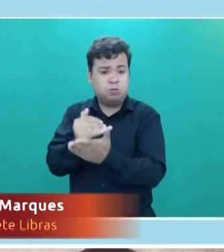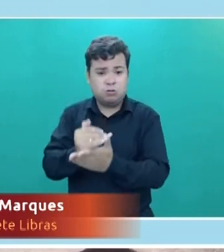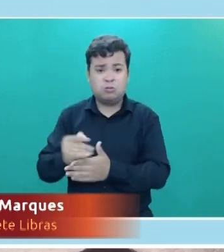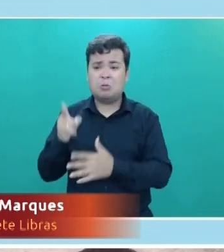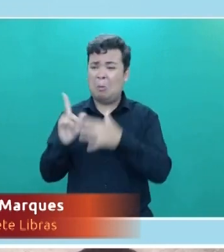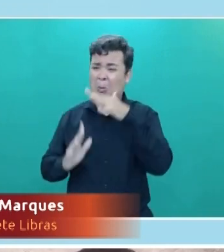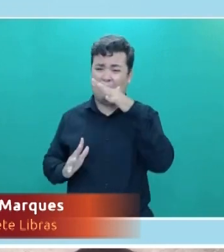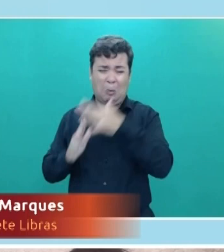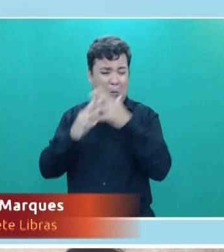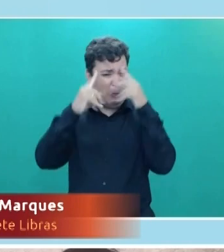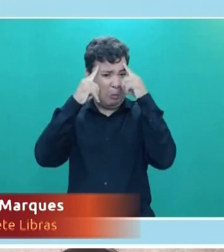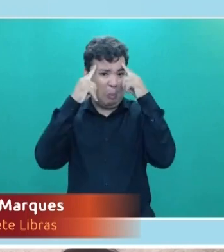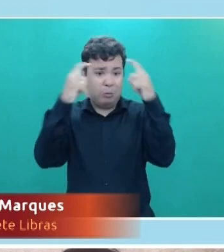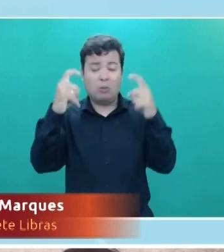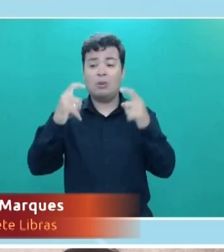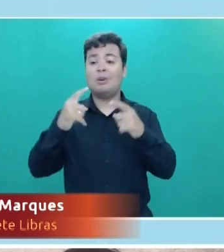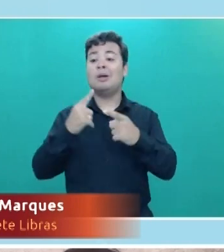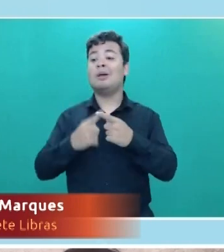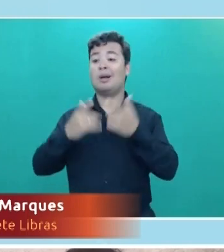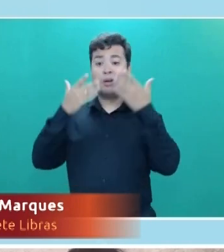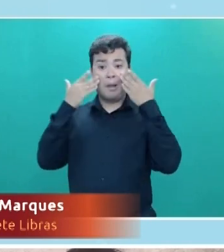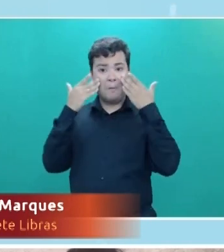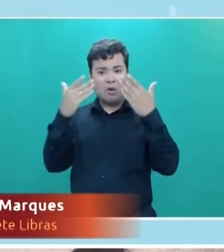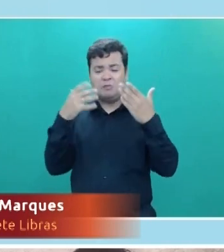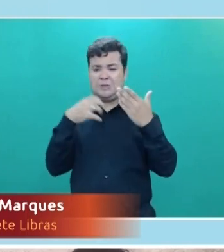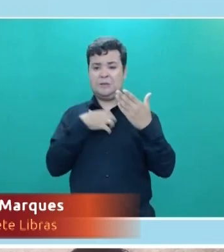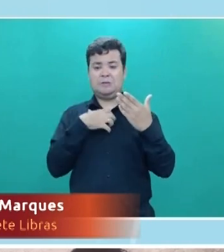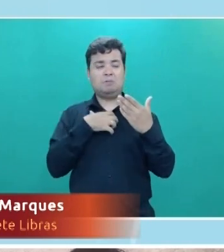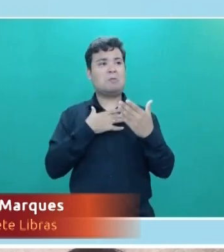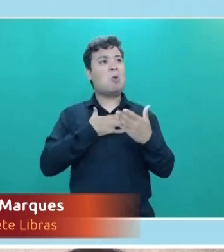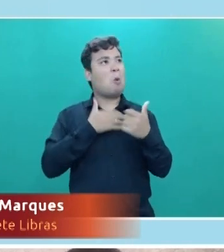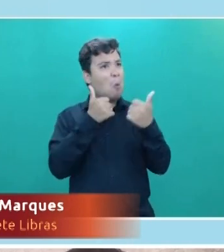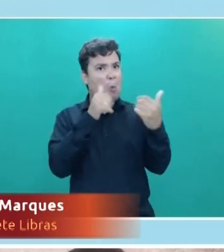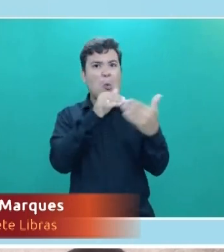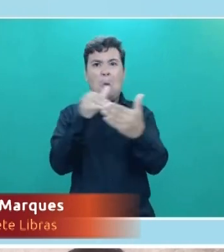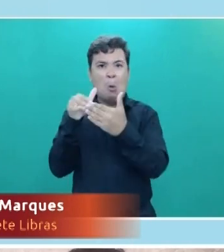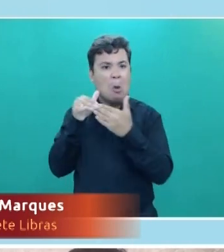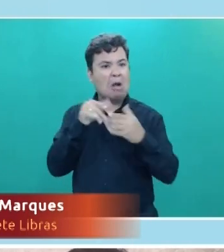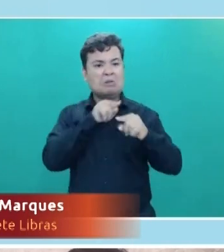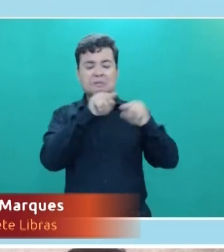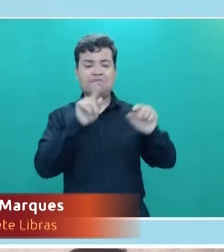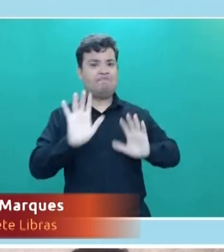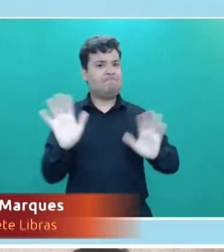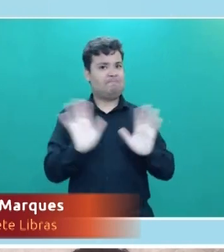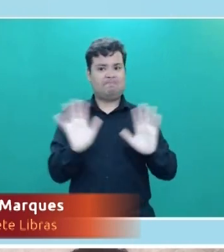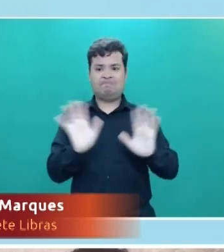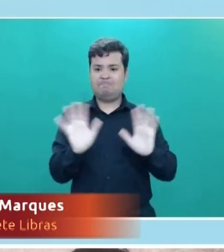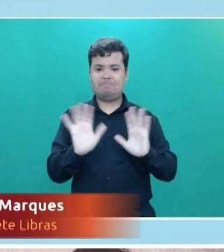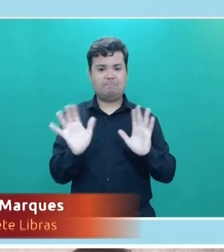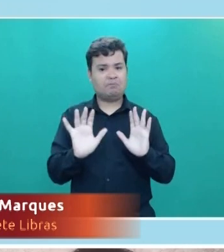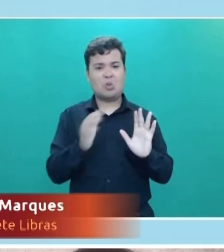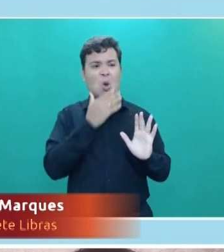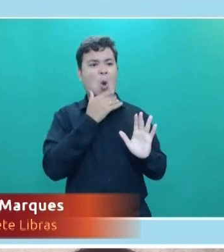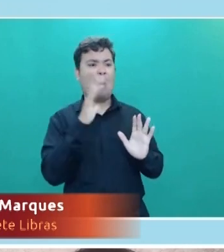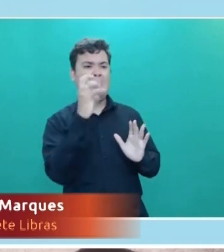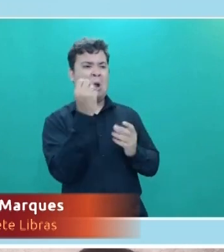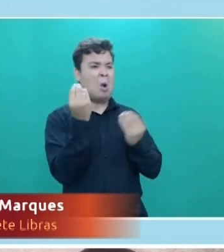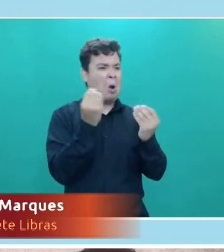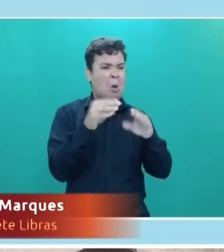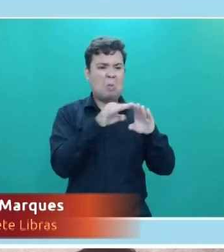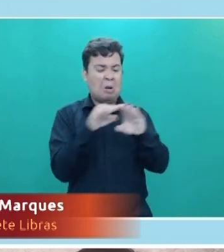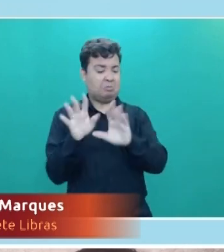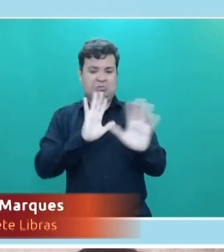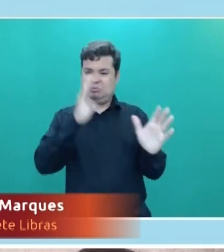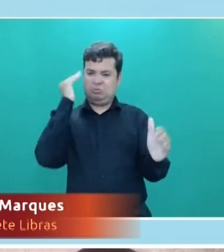Manifestando essa insatisfação com padrões, digamos assim, hegemônicos de masculinidade. Eles